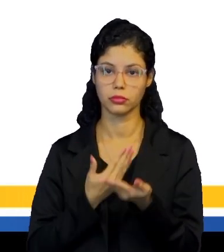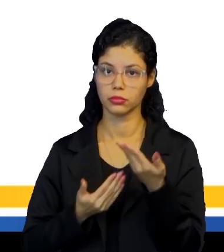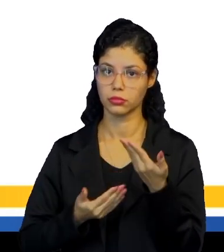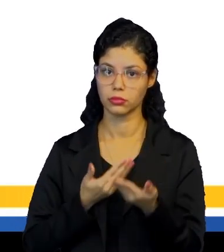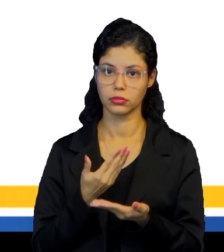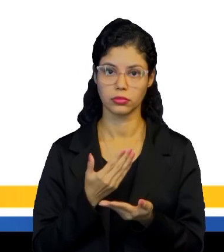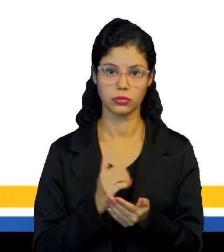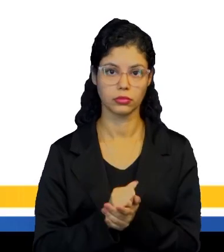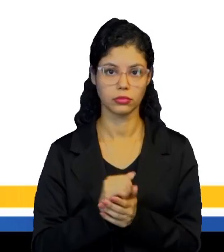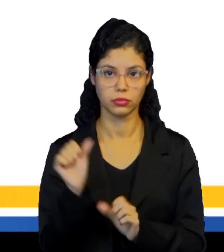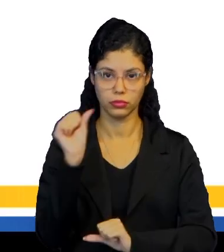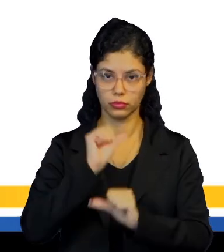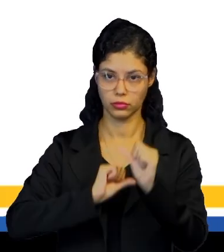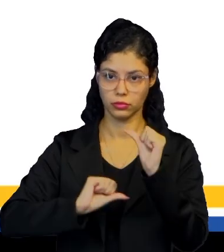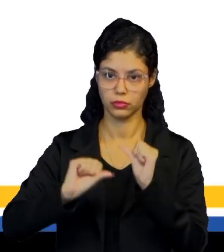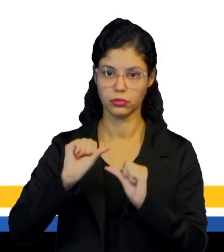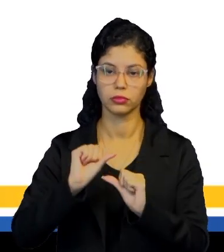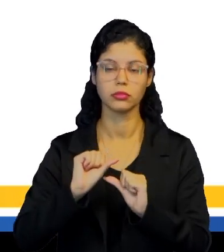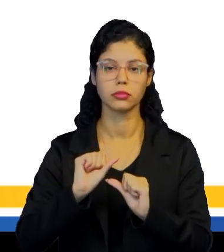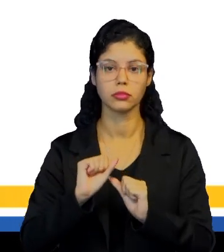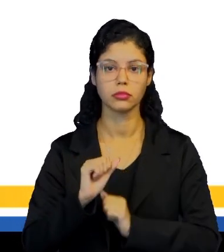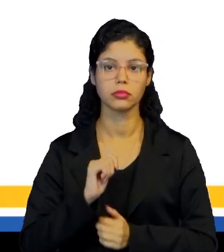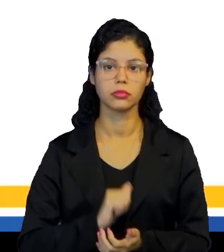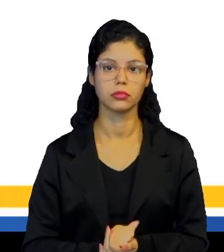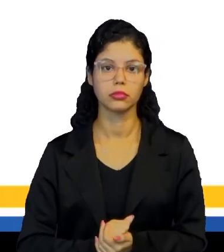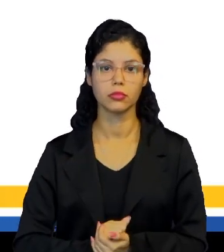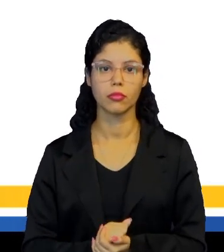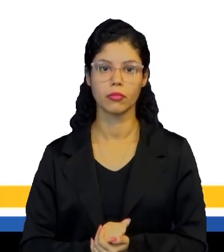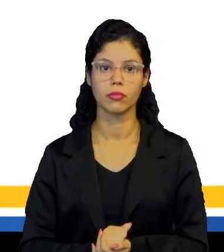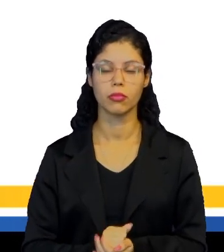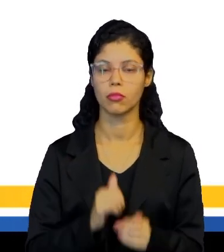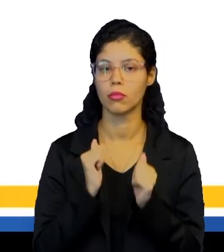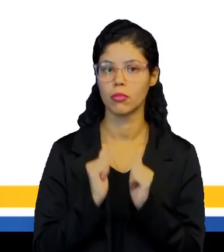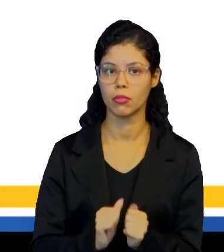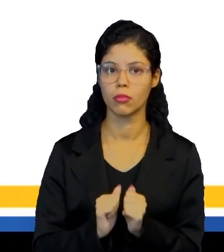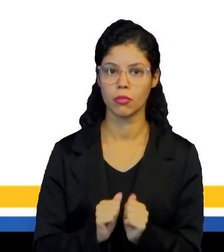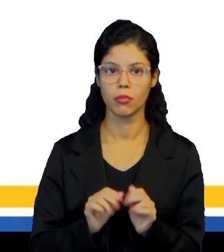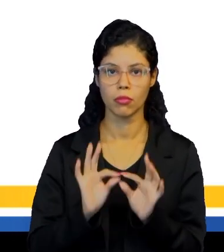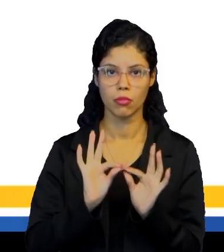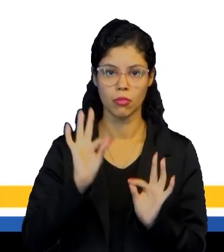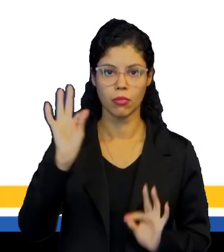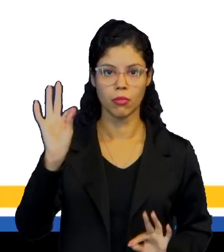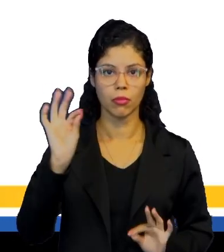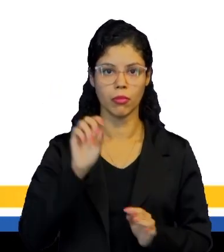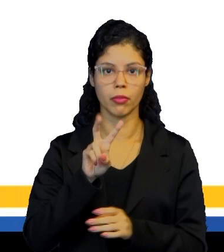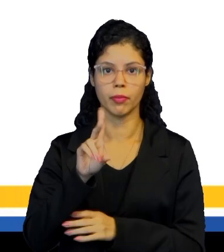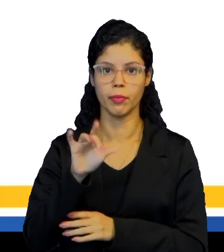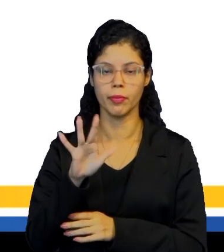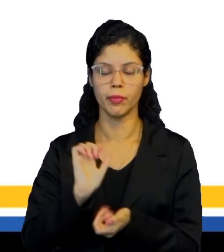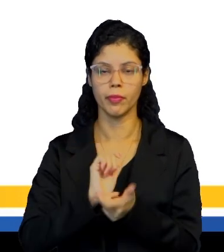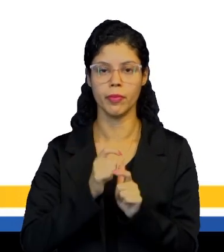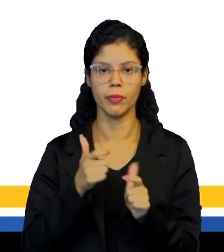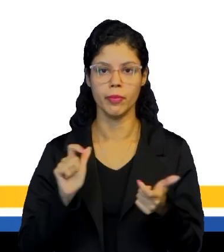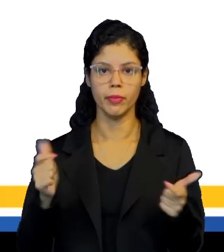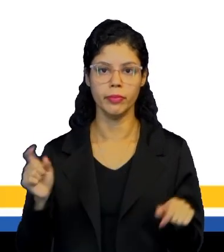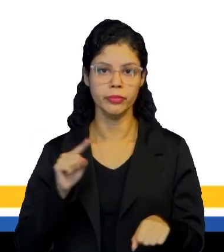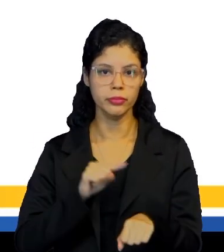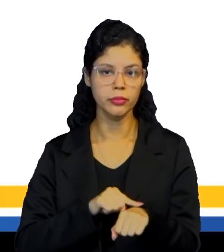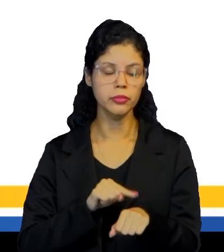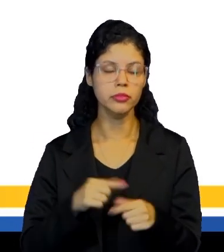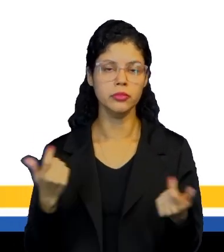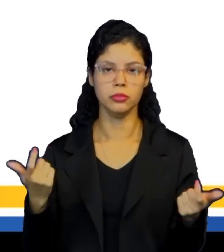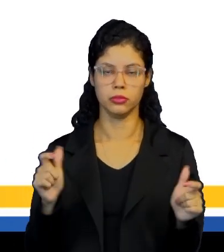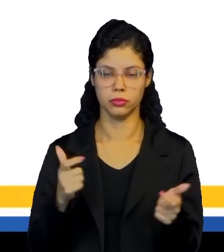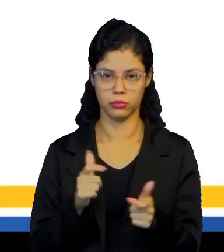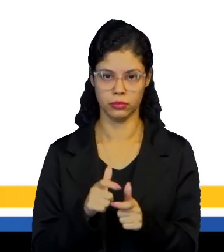relacionam de forma inversamente proporcional pois à medida que a velocidade aumenta o